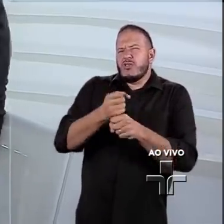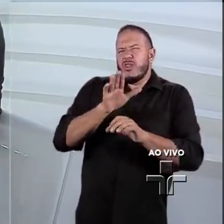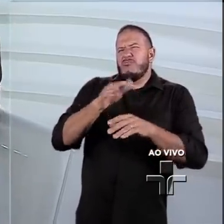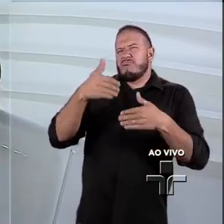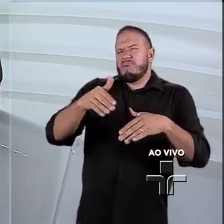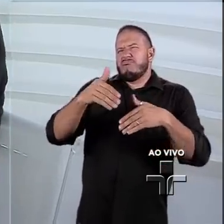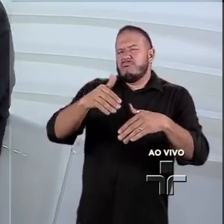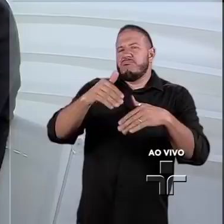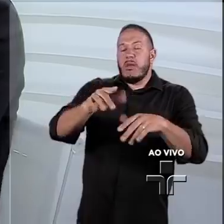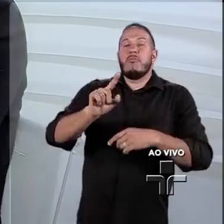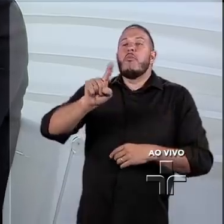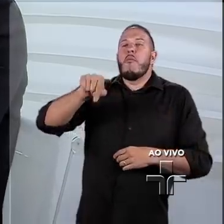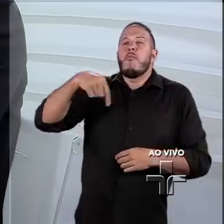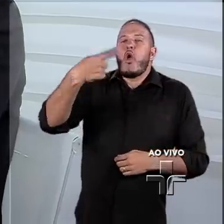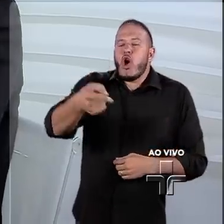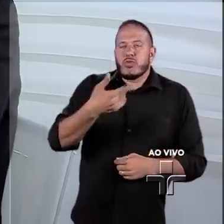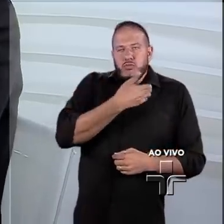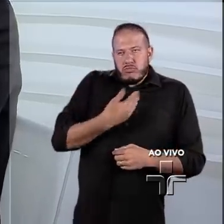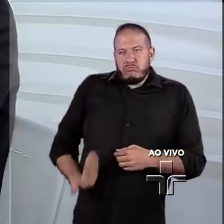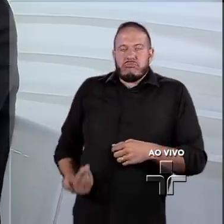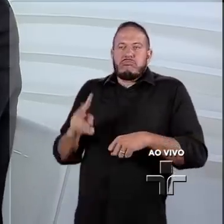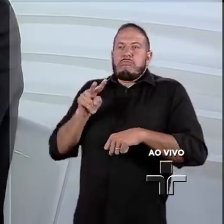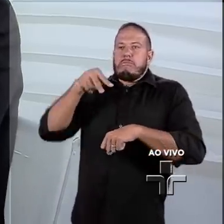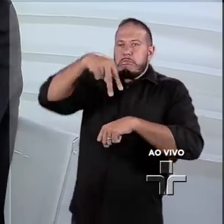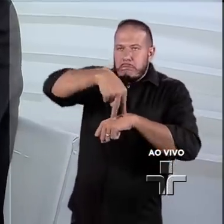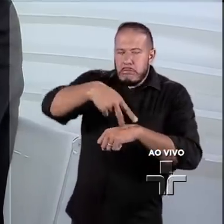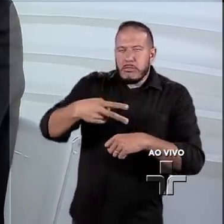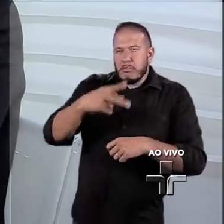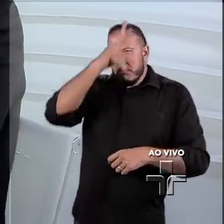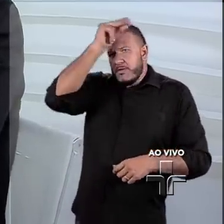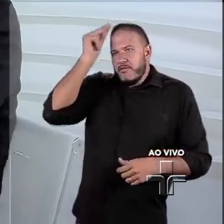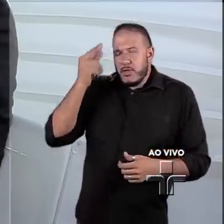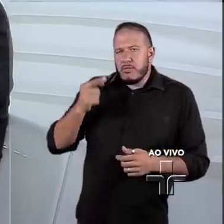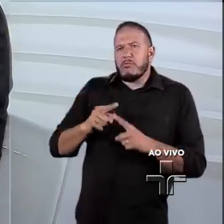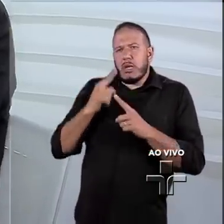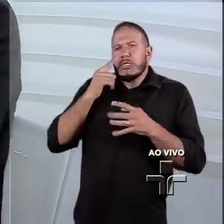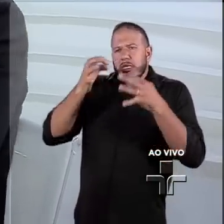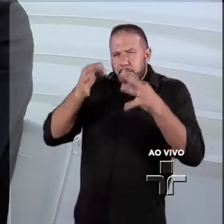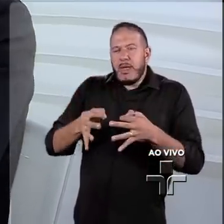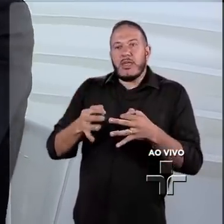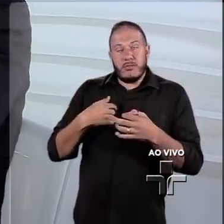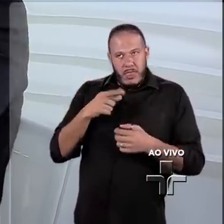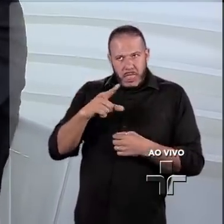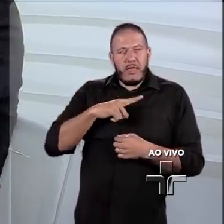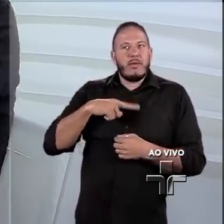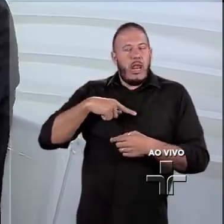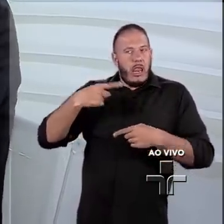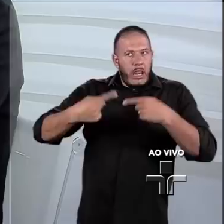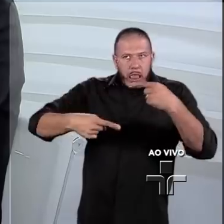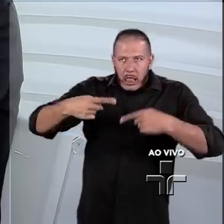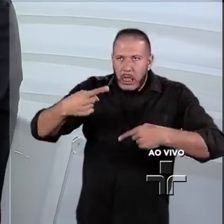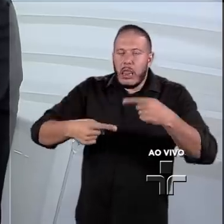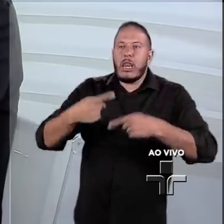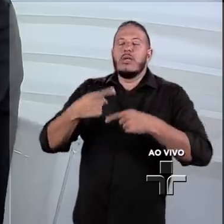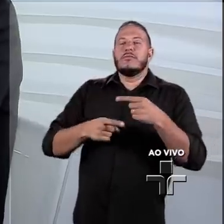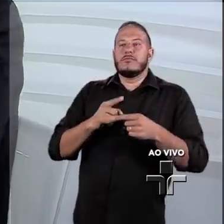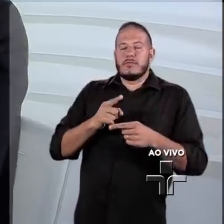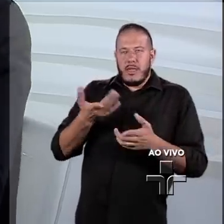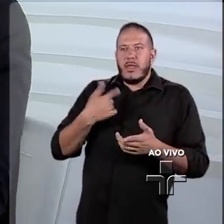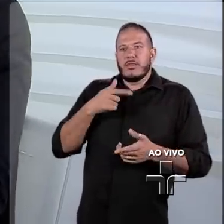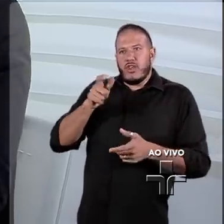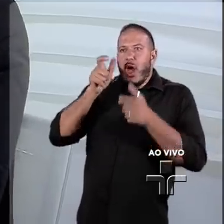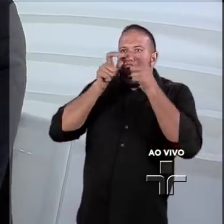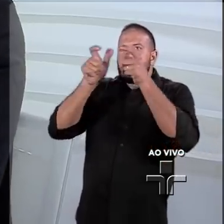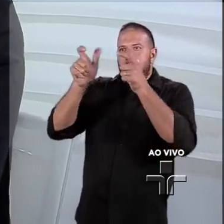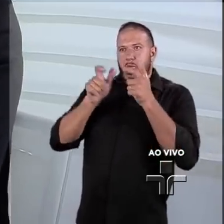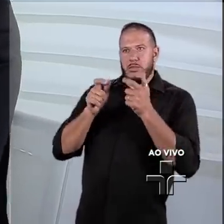para o próximo governo, porque certamente a gente comprou uma briga, a gente mexeu com interesses,